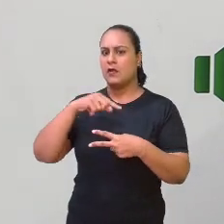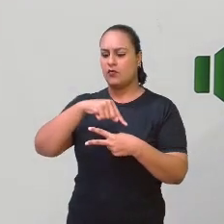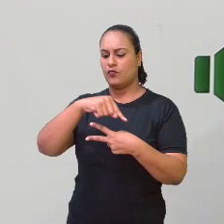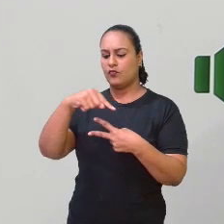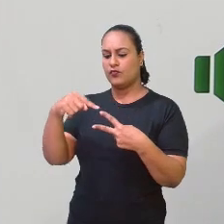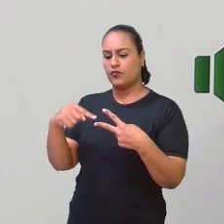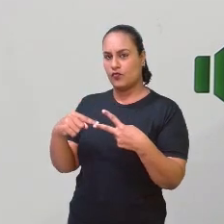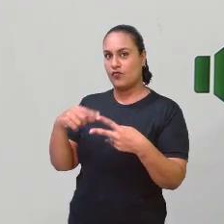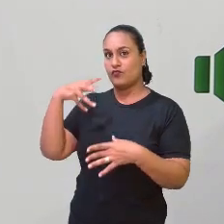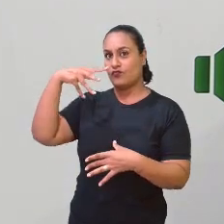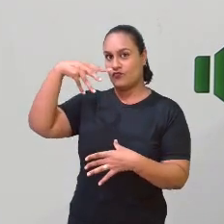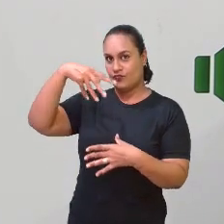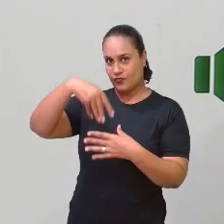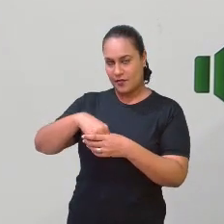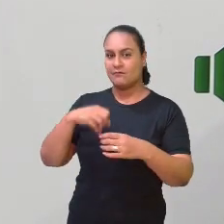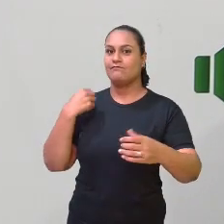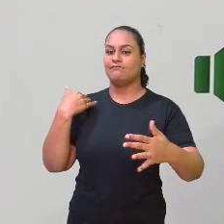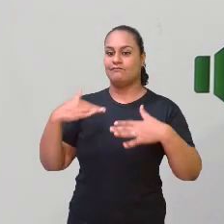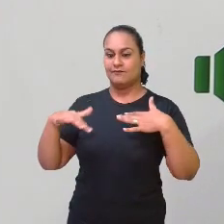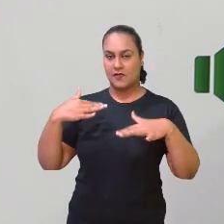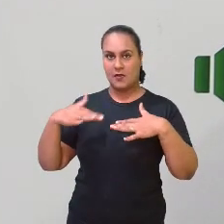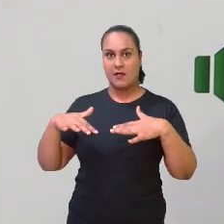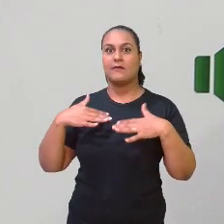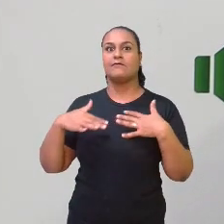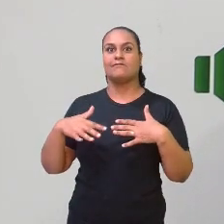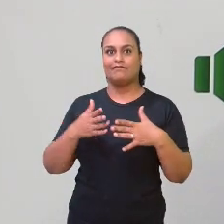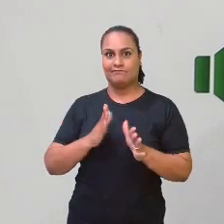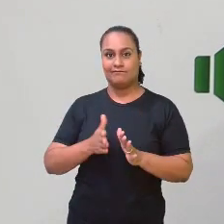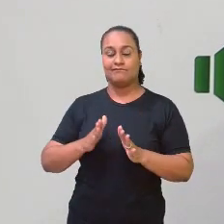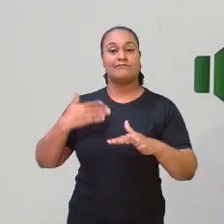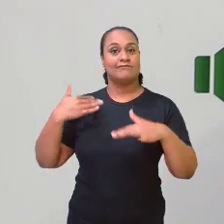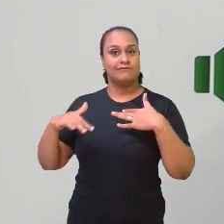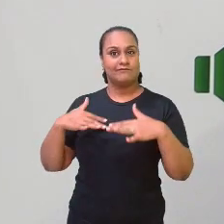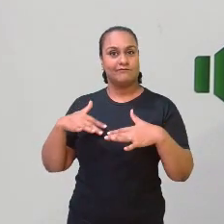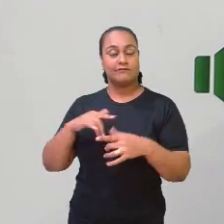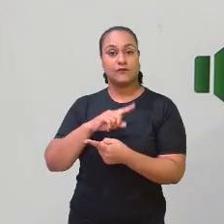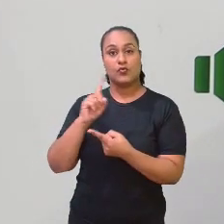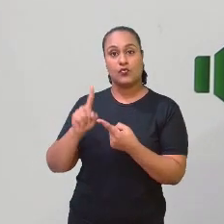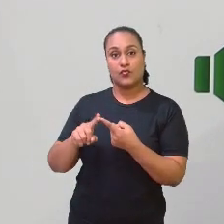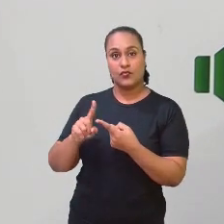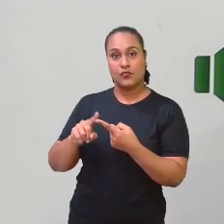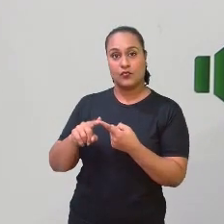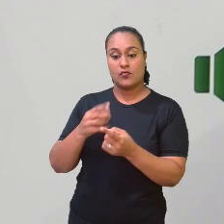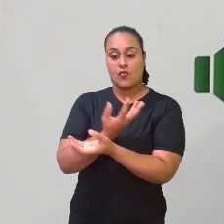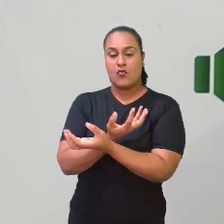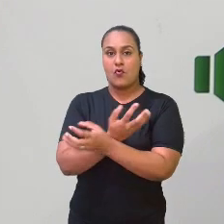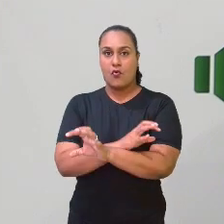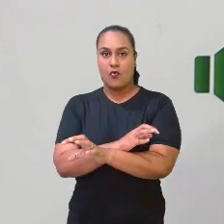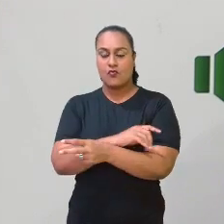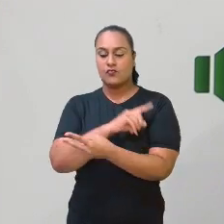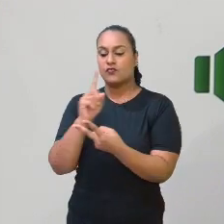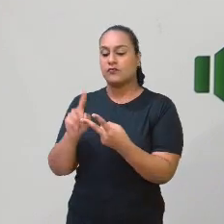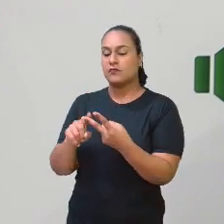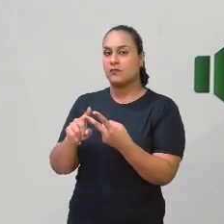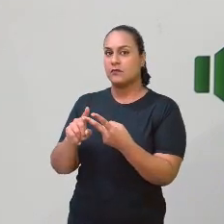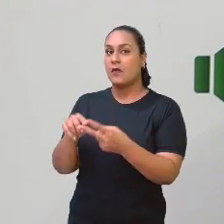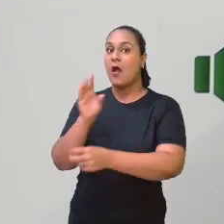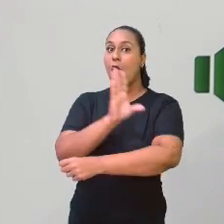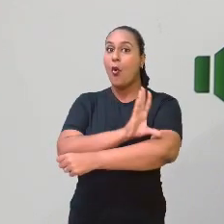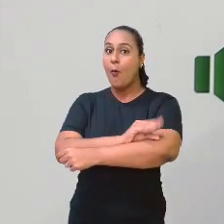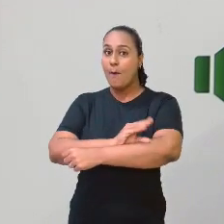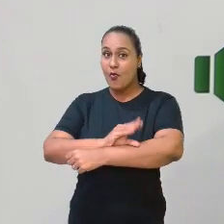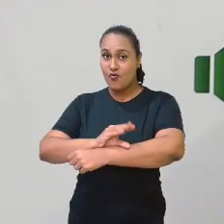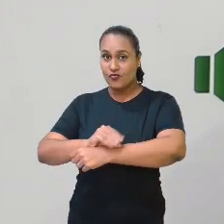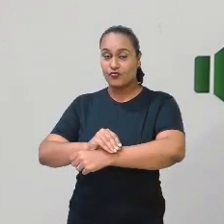sistemas dentro do nosso processo de locomoção, né? A gente tem os ossos e a gente tem os